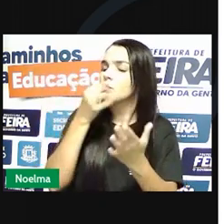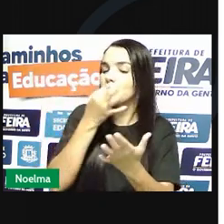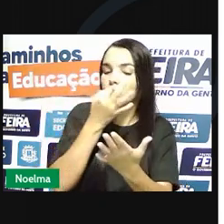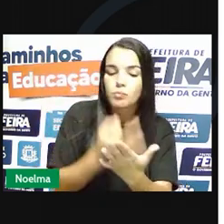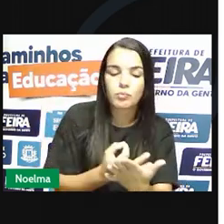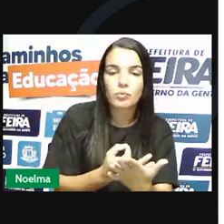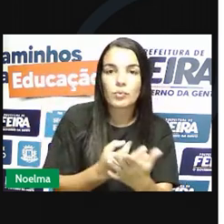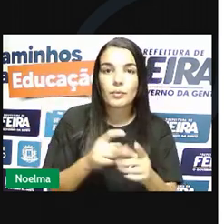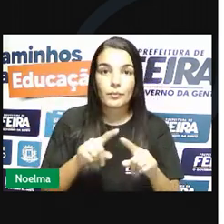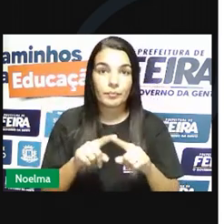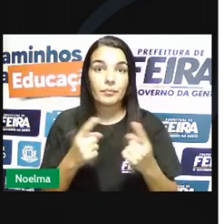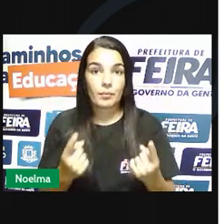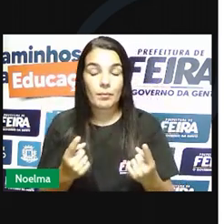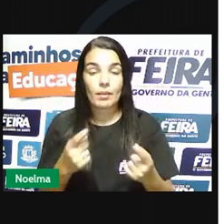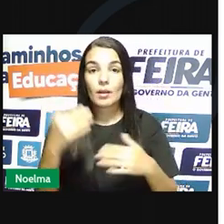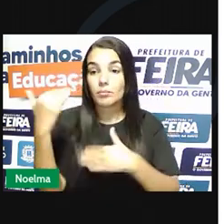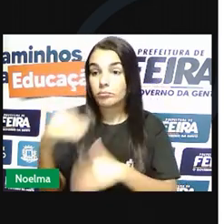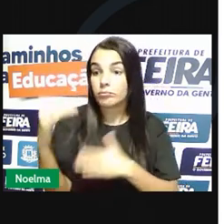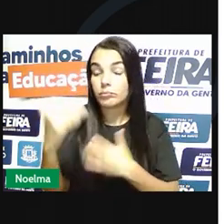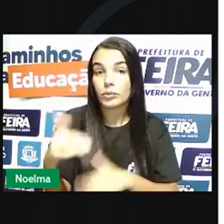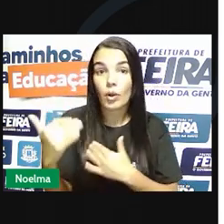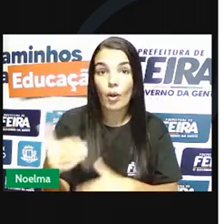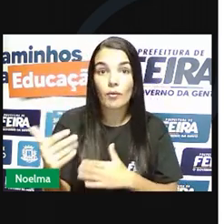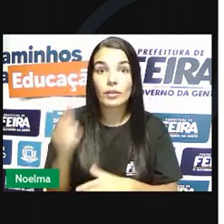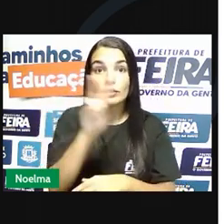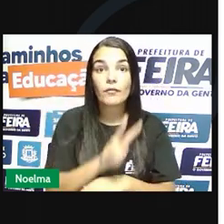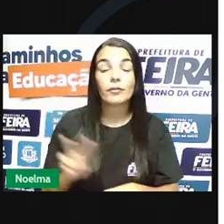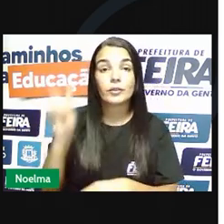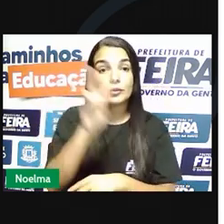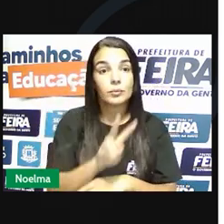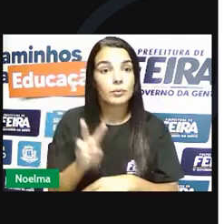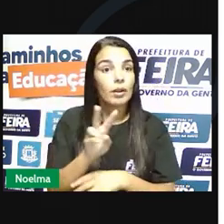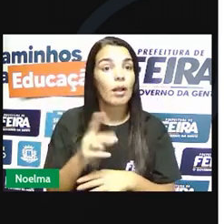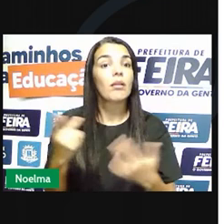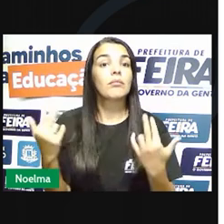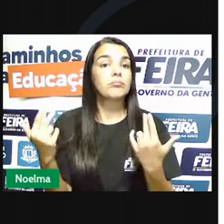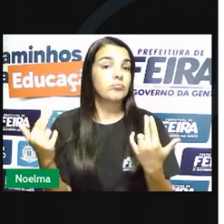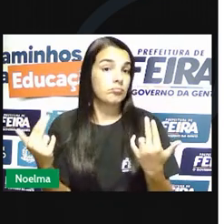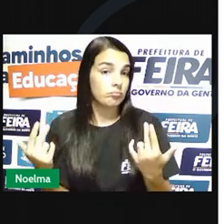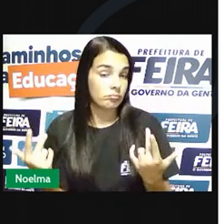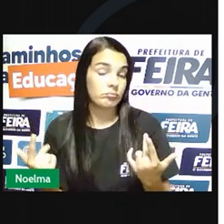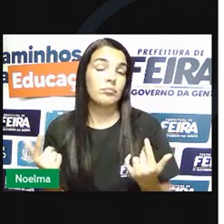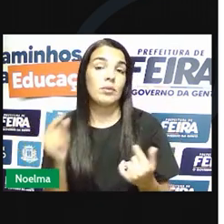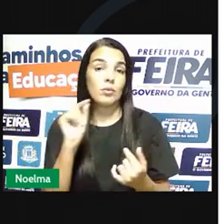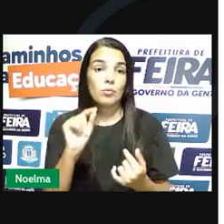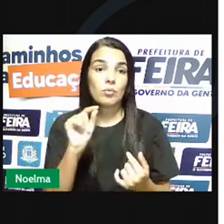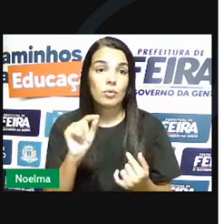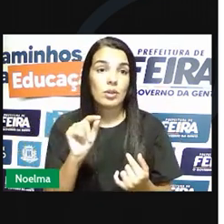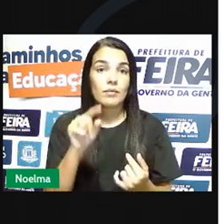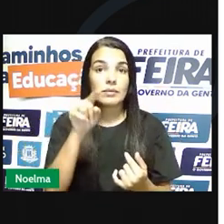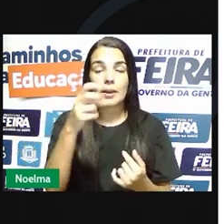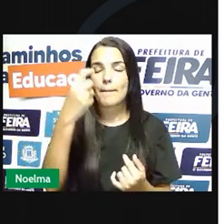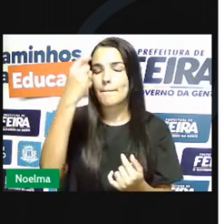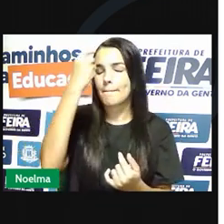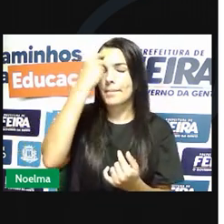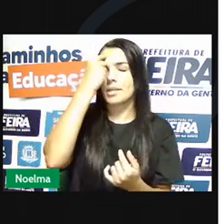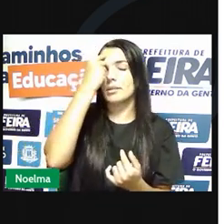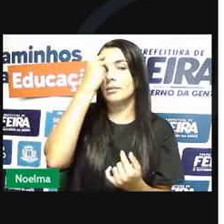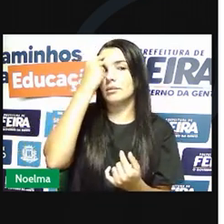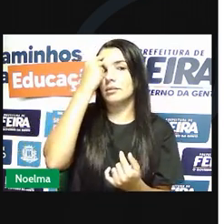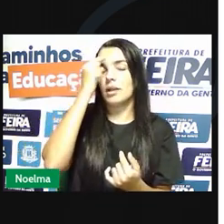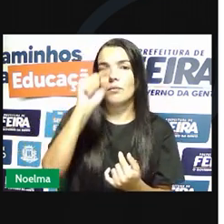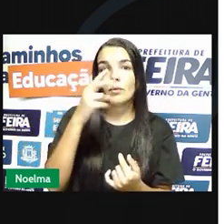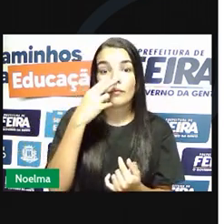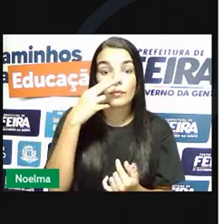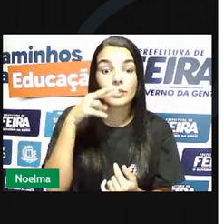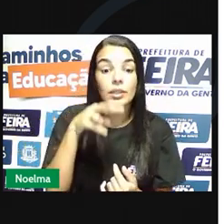exemplo, é dissertação argumentativa sempre, certo? Dissertação argumentativa sempre porque o Enem quer saber o que você pensa, o que você